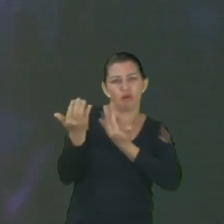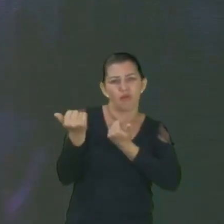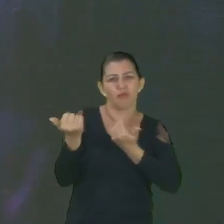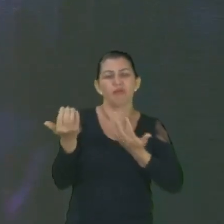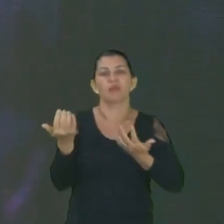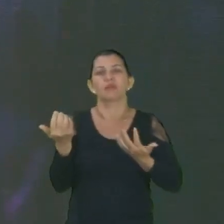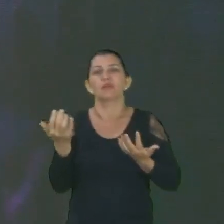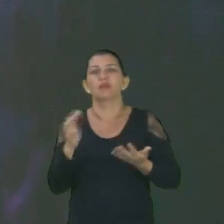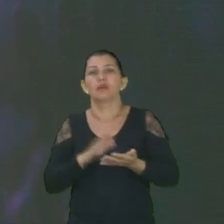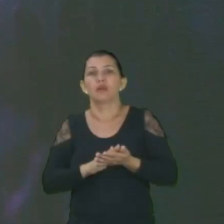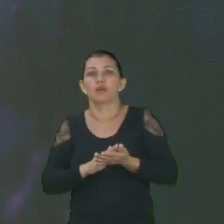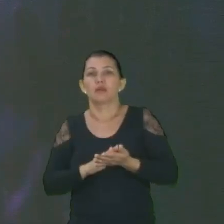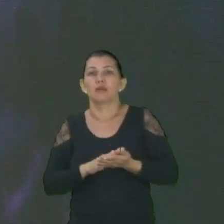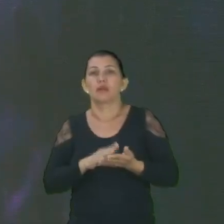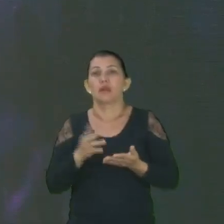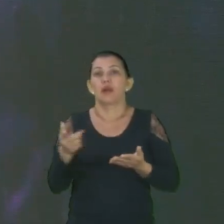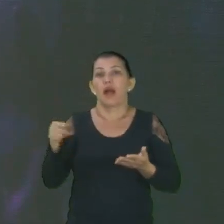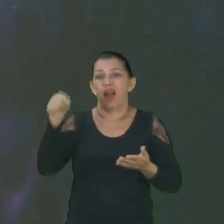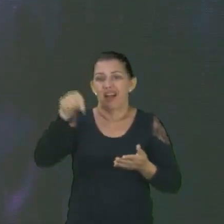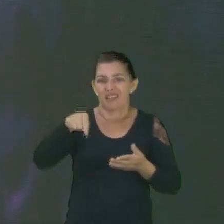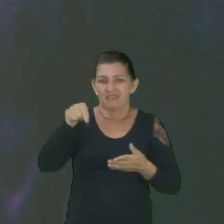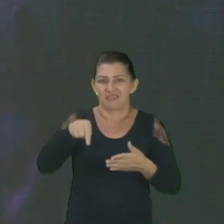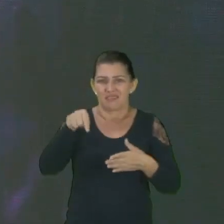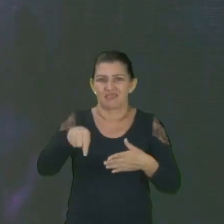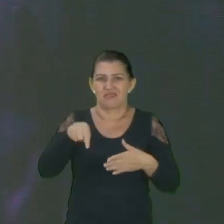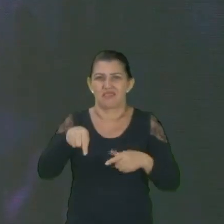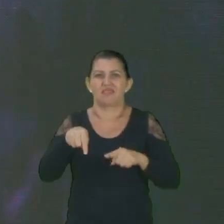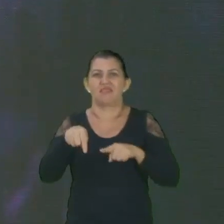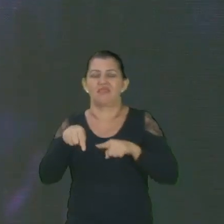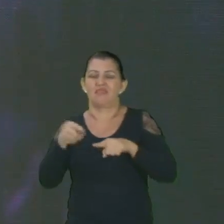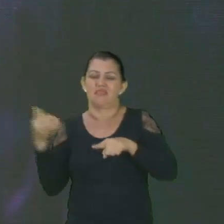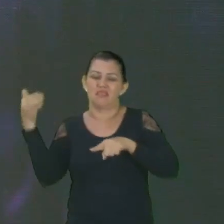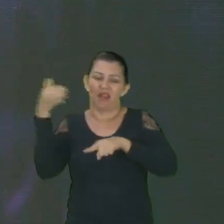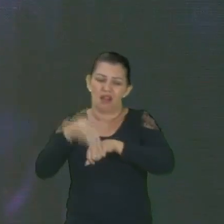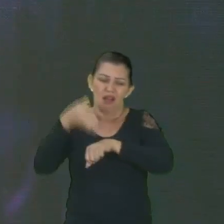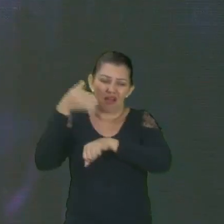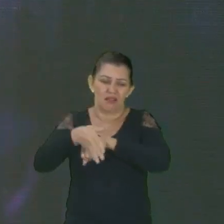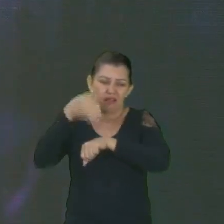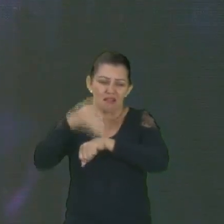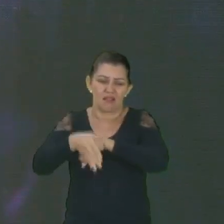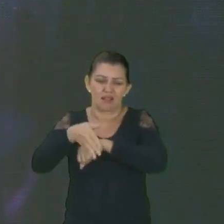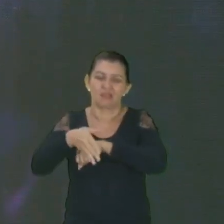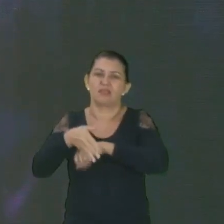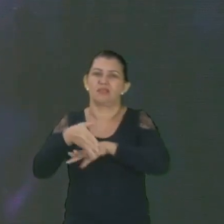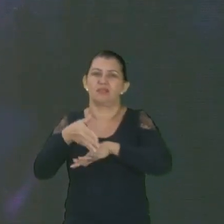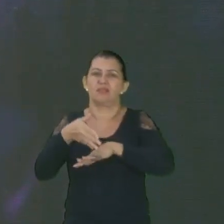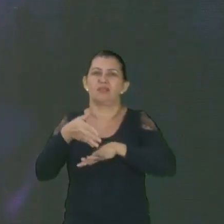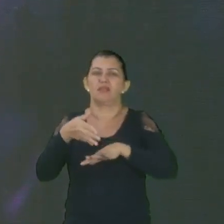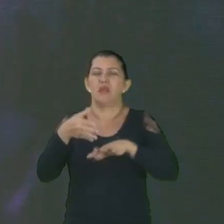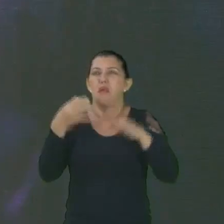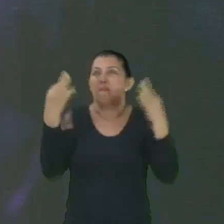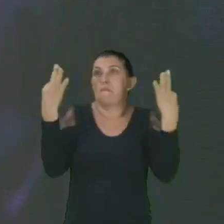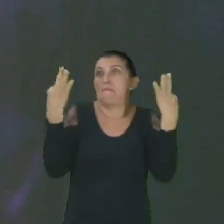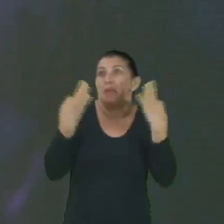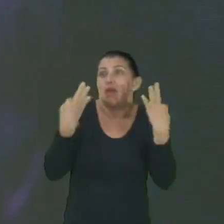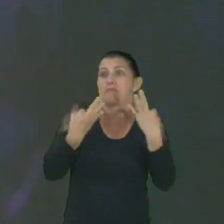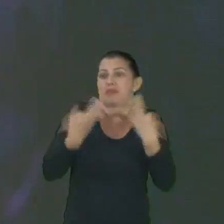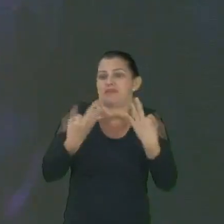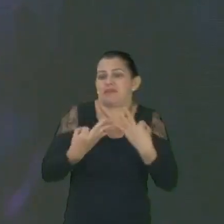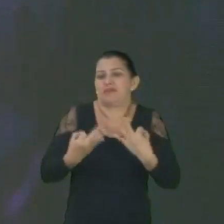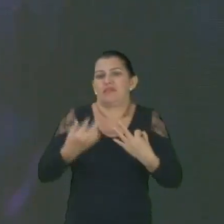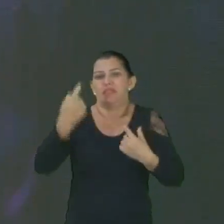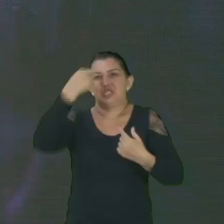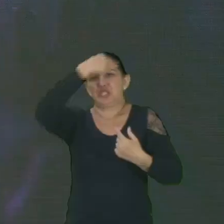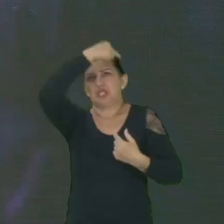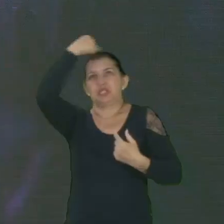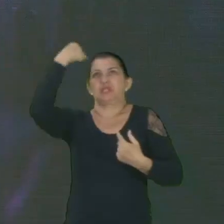quanto pior aqui, melhor é para Jesus. Aqui não é uma igreja de perfeito, aqui não é igreja de santo,